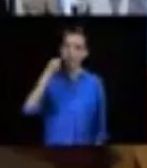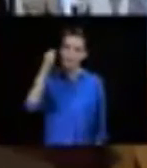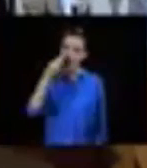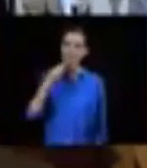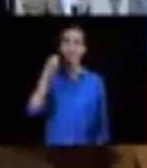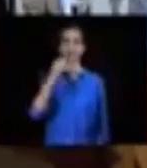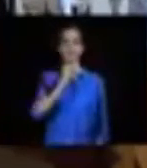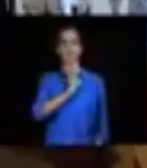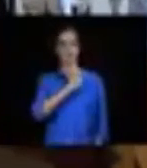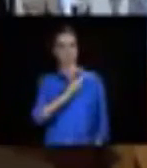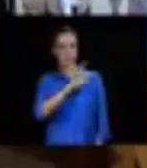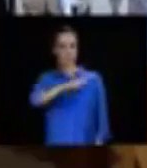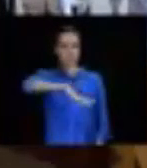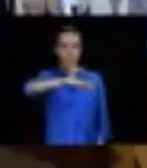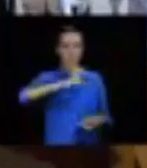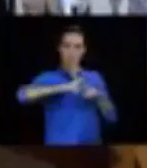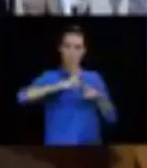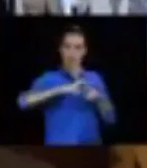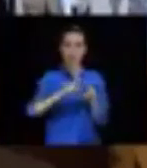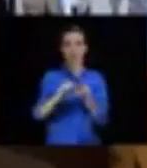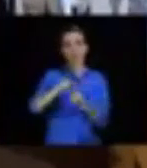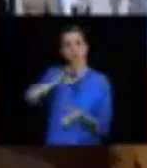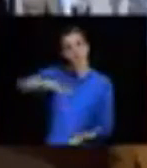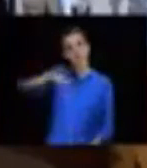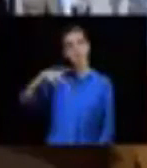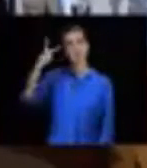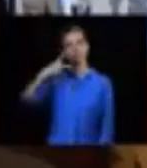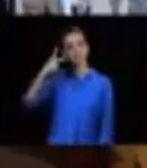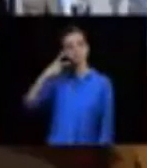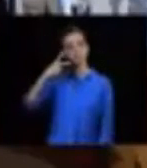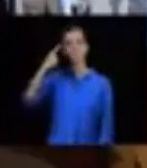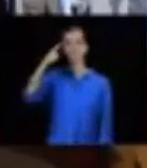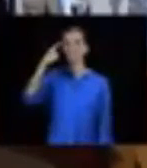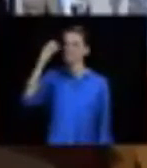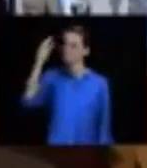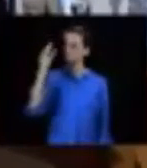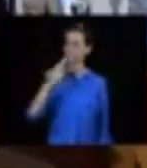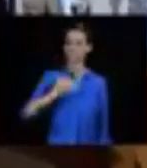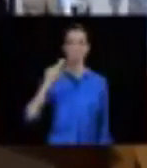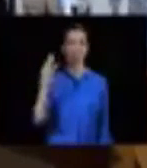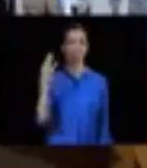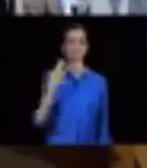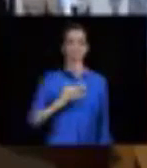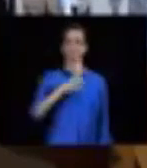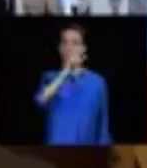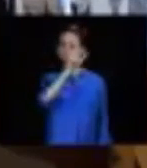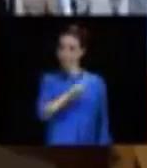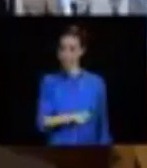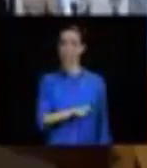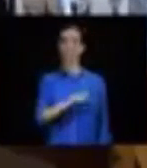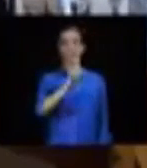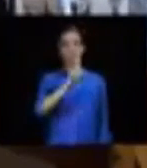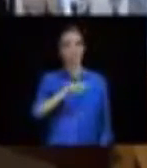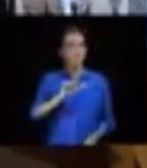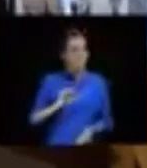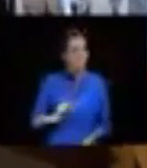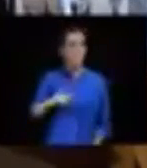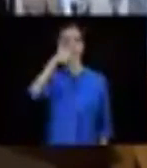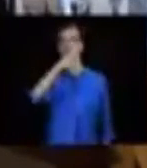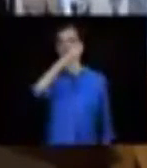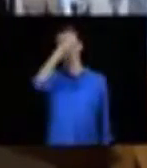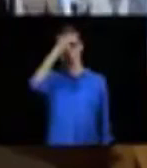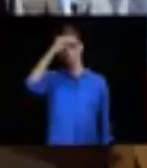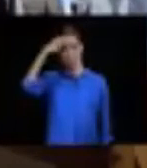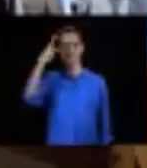fez por São Gonçalo, tanto na medicina quanto na política, não tenho a menor dúvida que ele vai ser